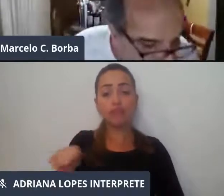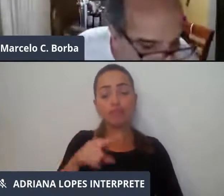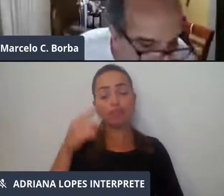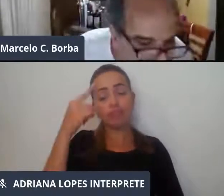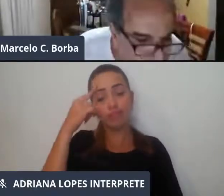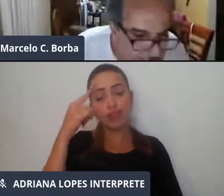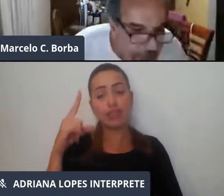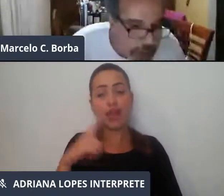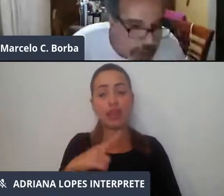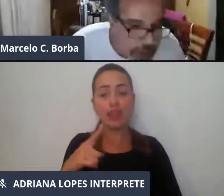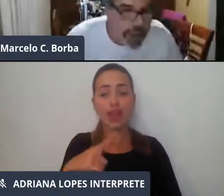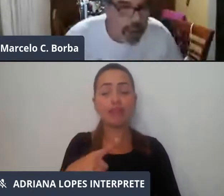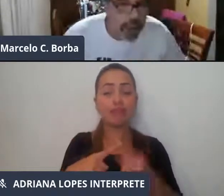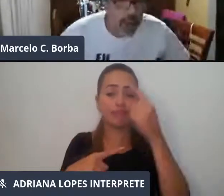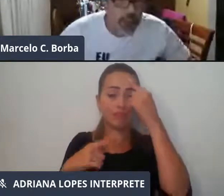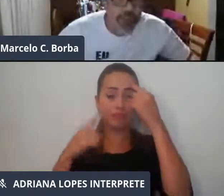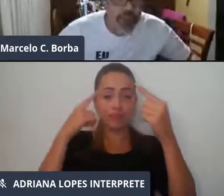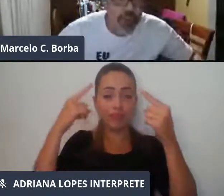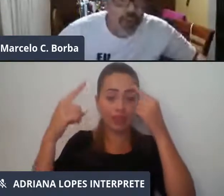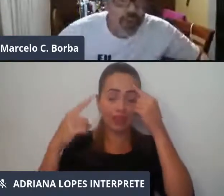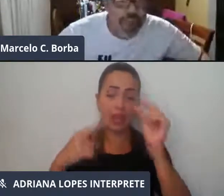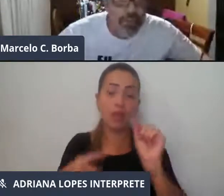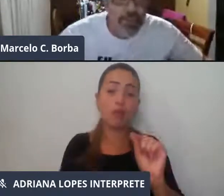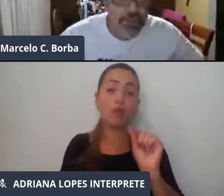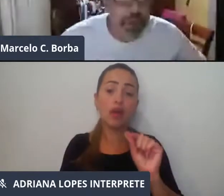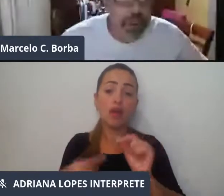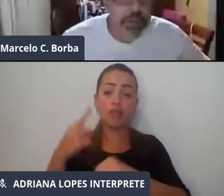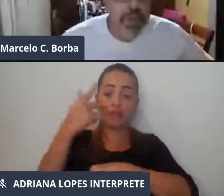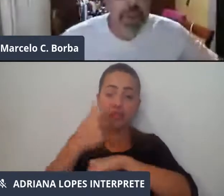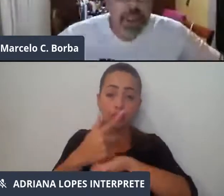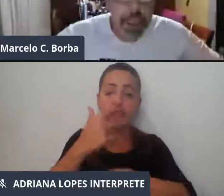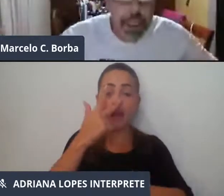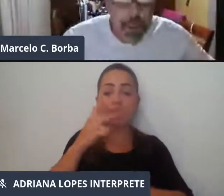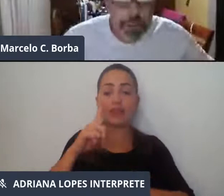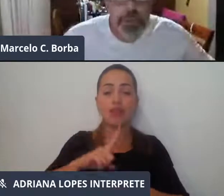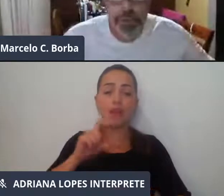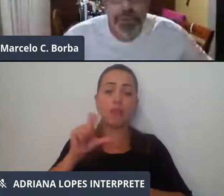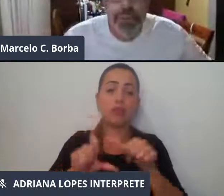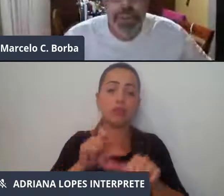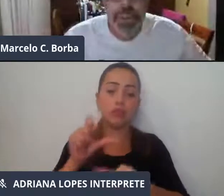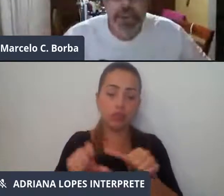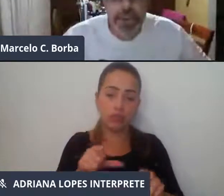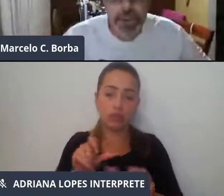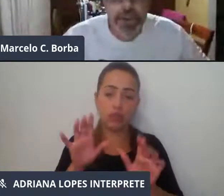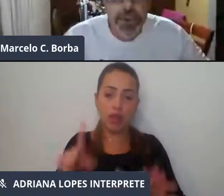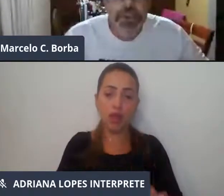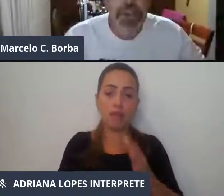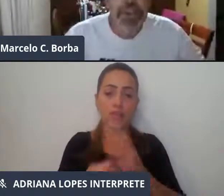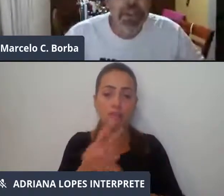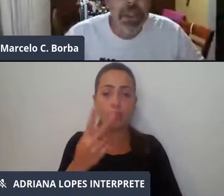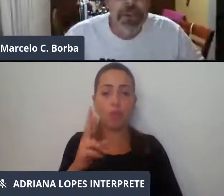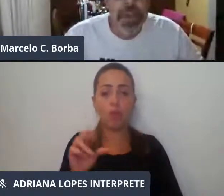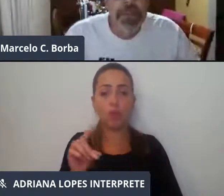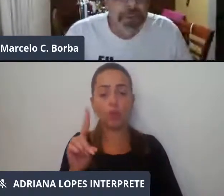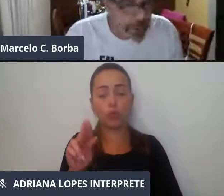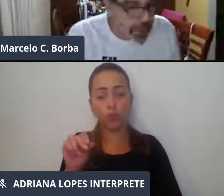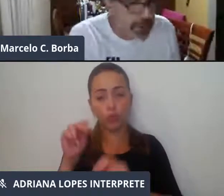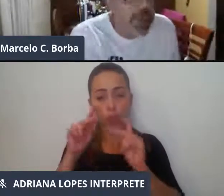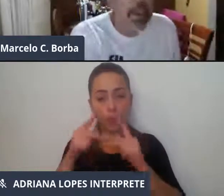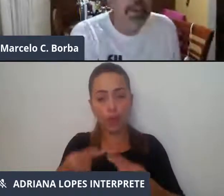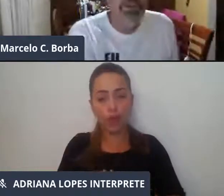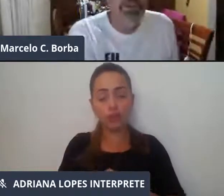obviamente, essa ideia de que o vídeo está modificando, ele é um produto de seres humanos com mídias, então